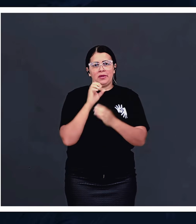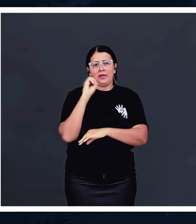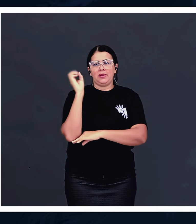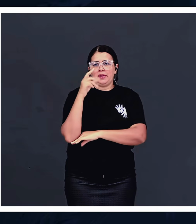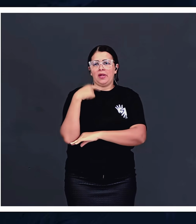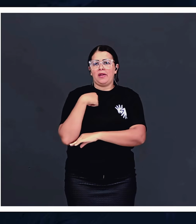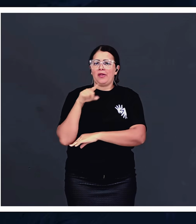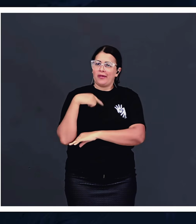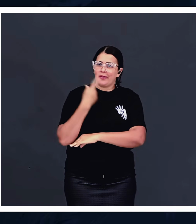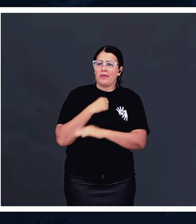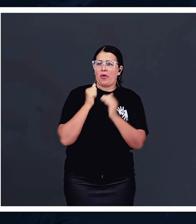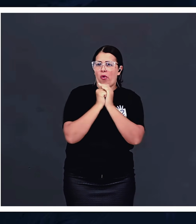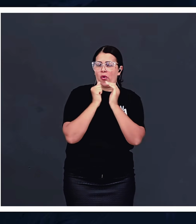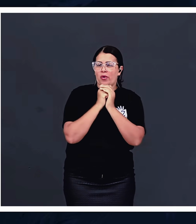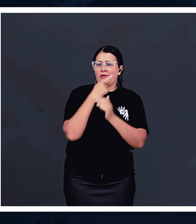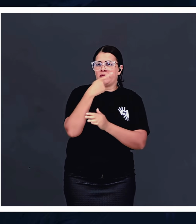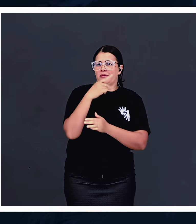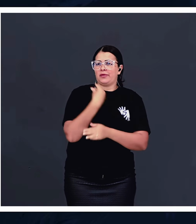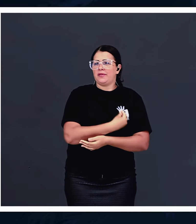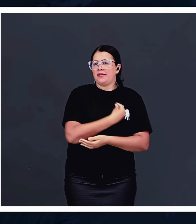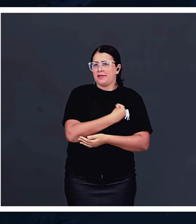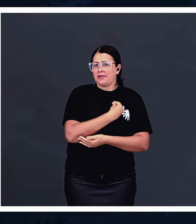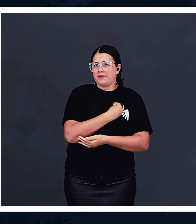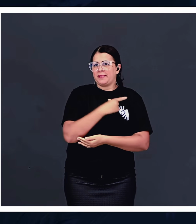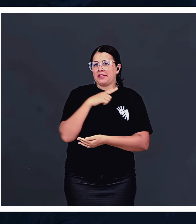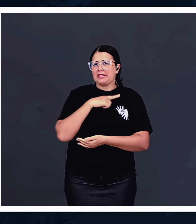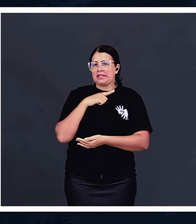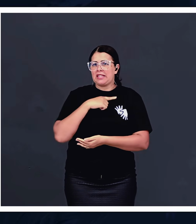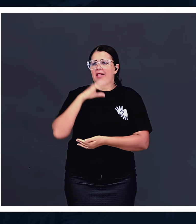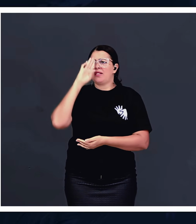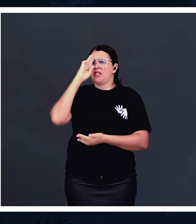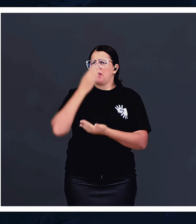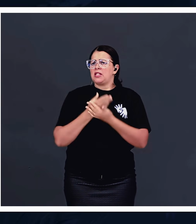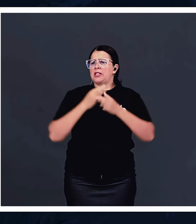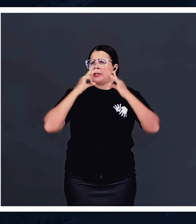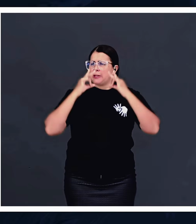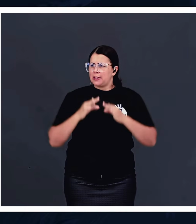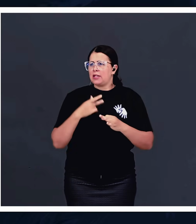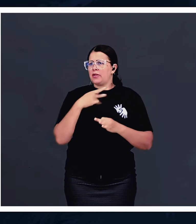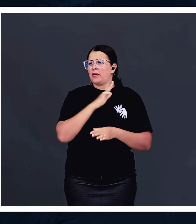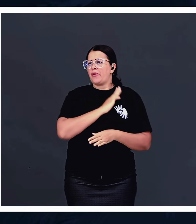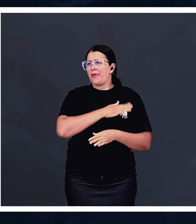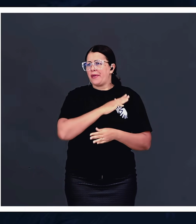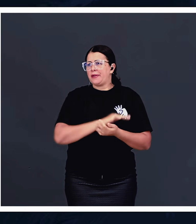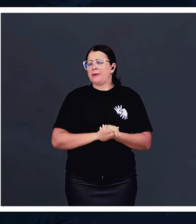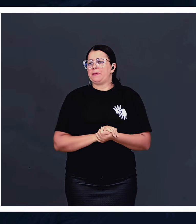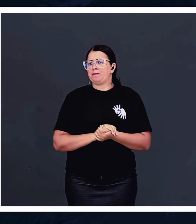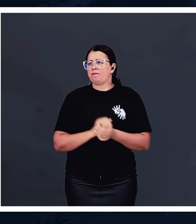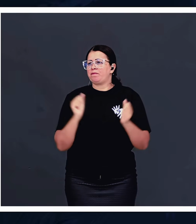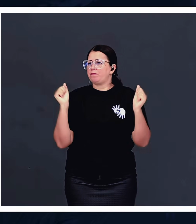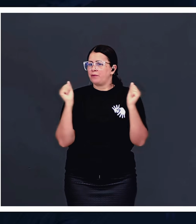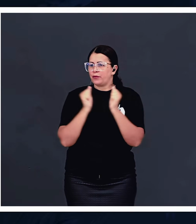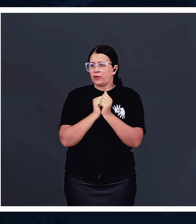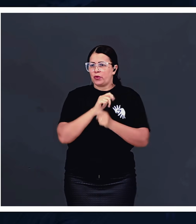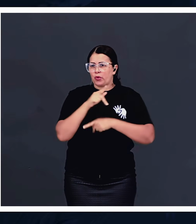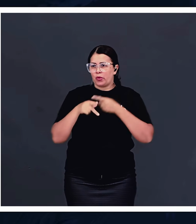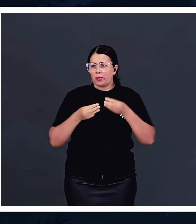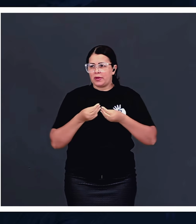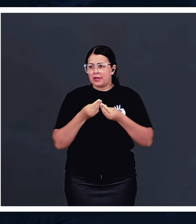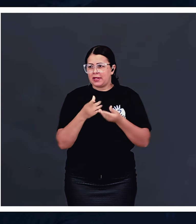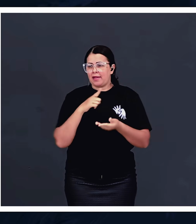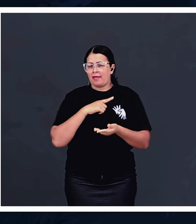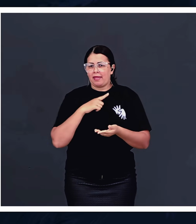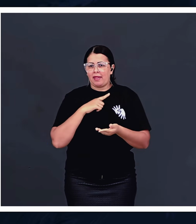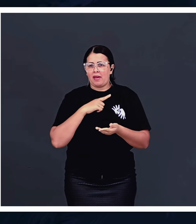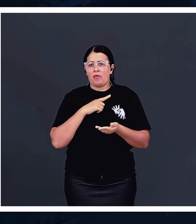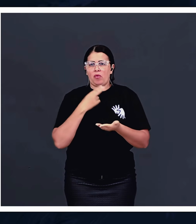estamos orando pela sua vida, que você tenha essa convicção no seu coração. Junto com o presente tem um cartão